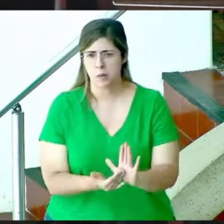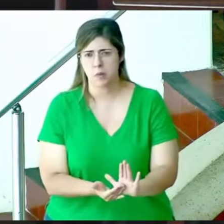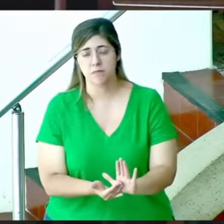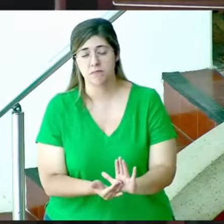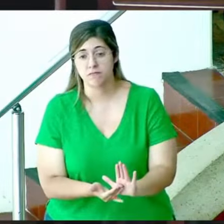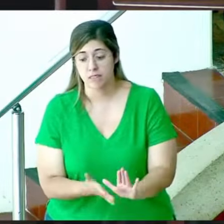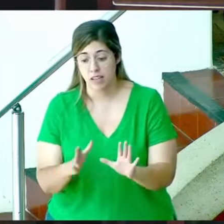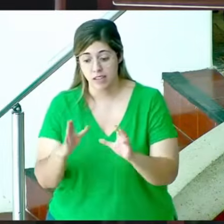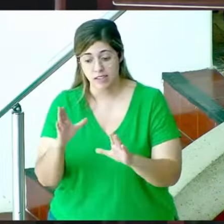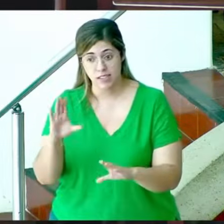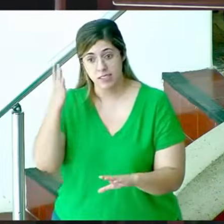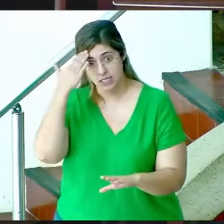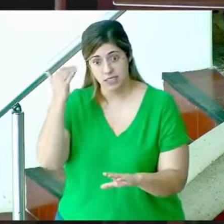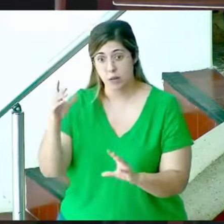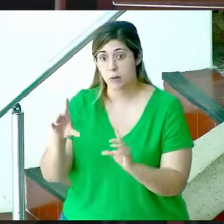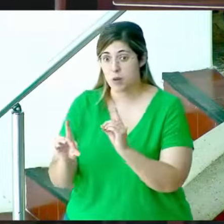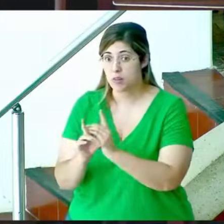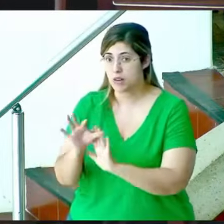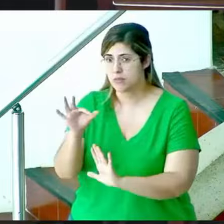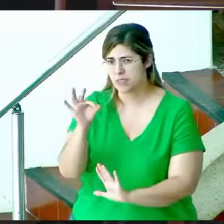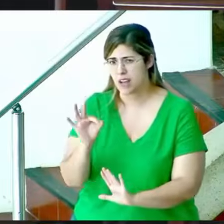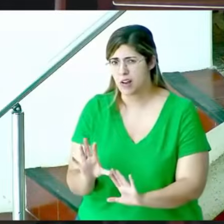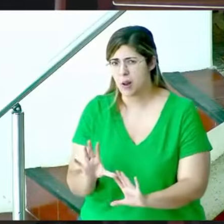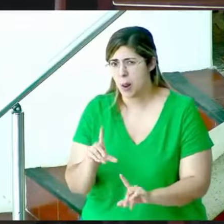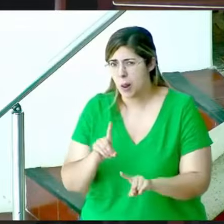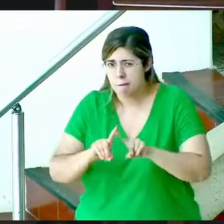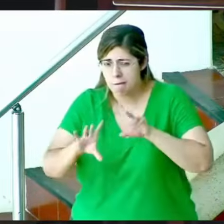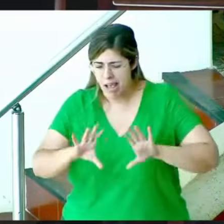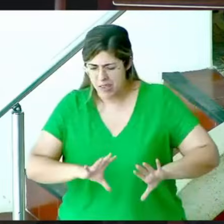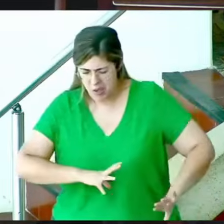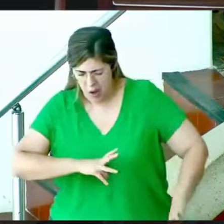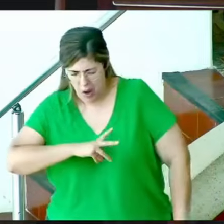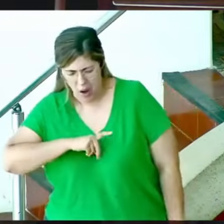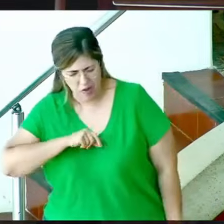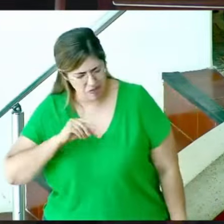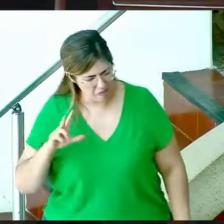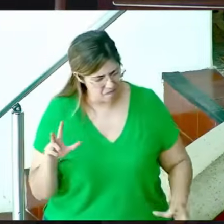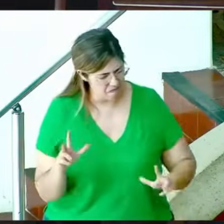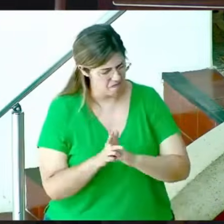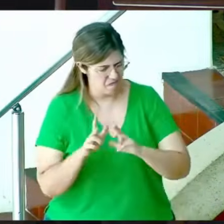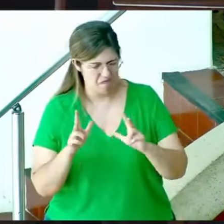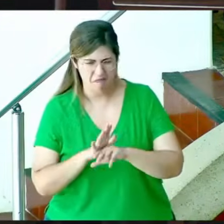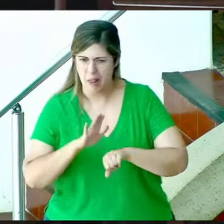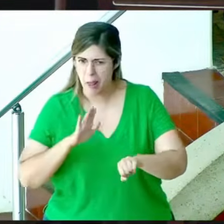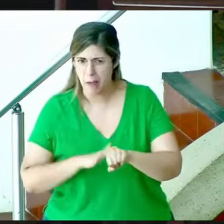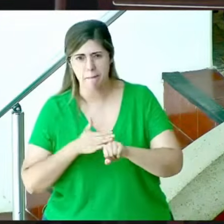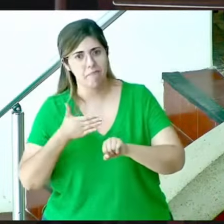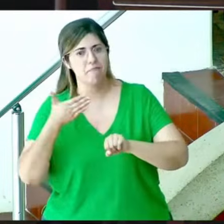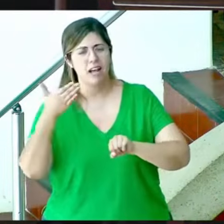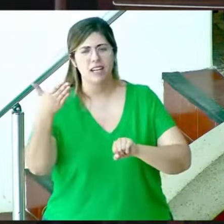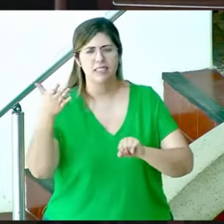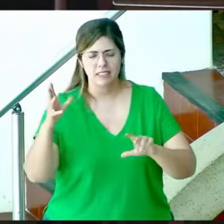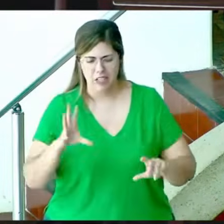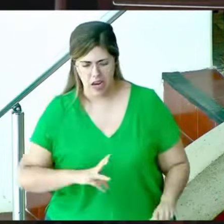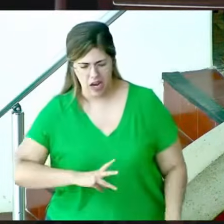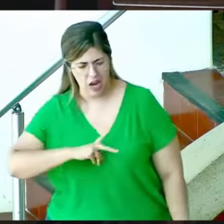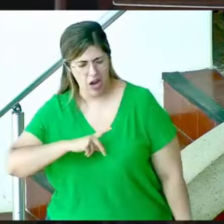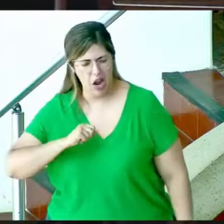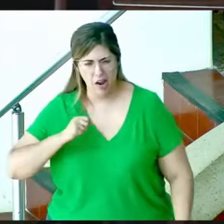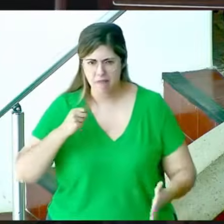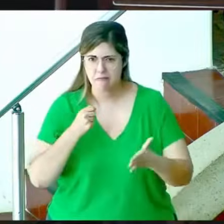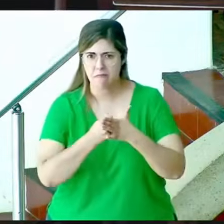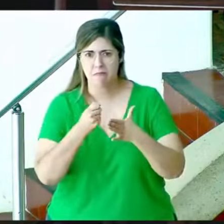O ódio sempre vai excitar contendas. Então, quem quiser trabalhar na perspectiva do ódio, pode se preparar, vai bater e vai